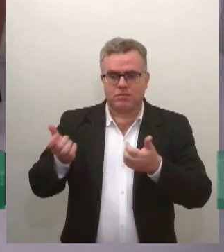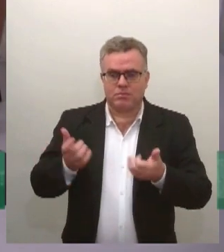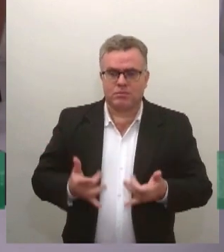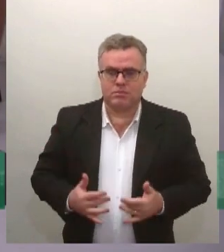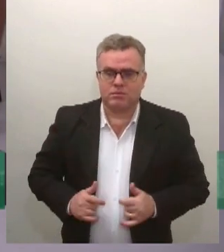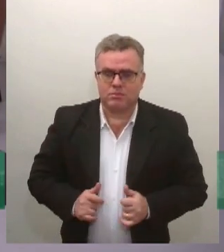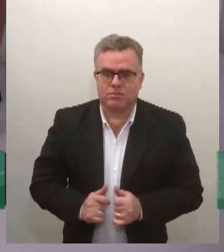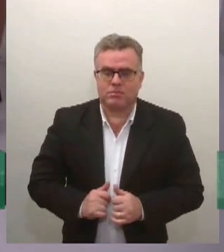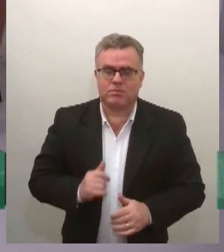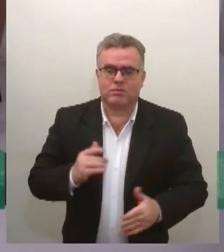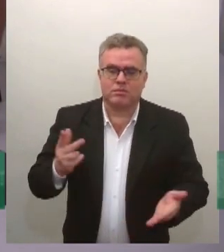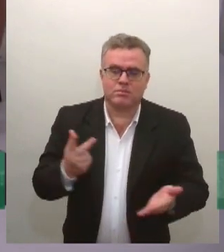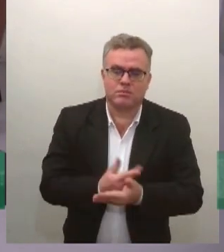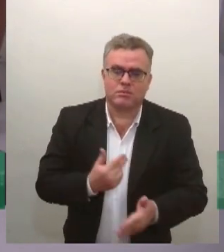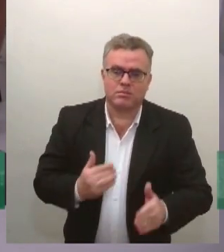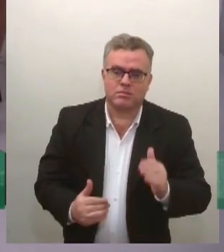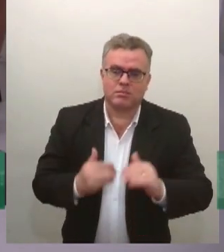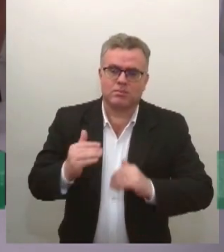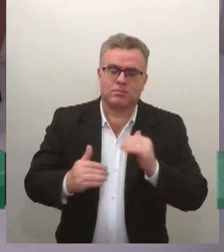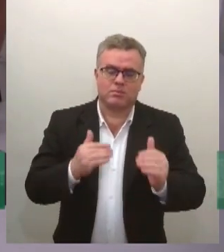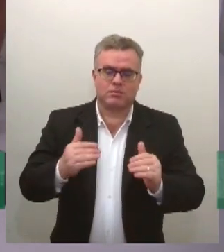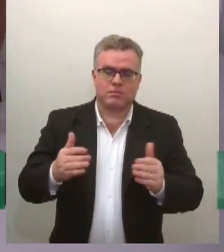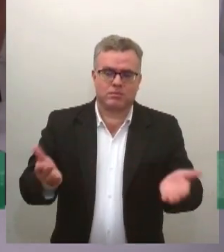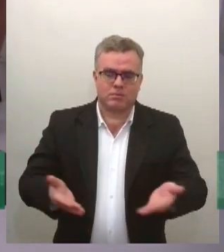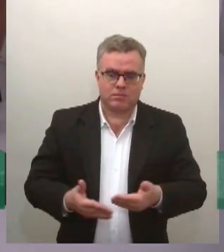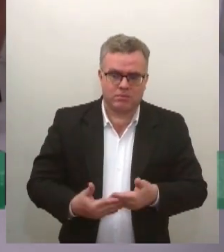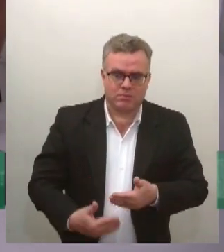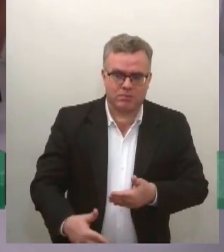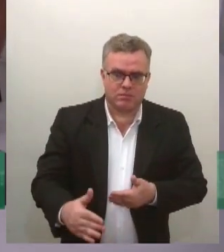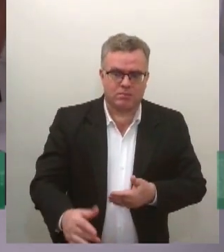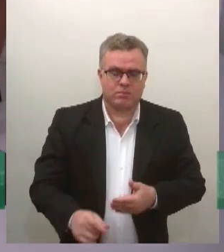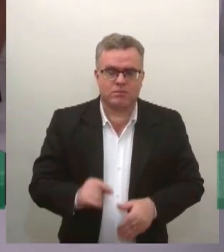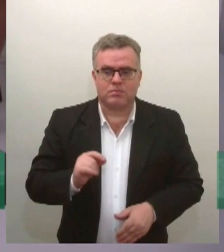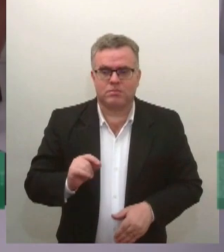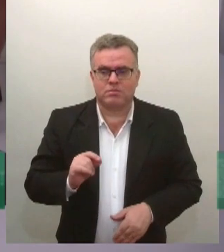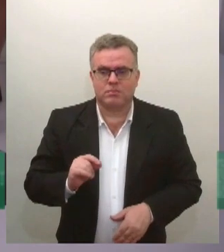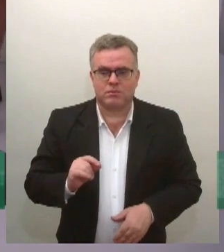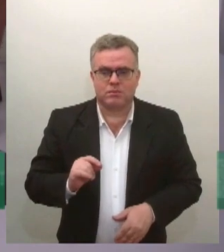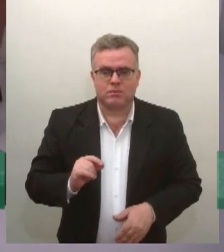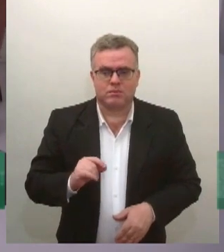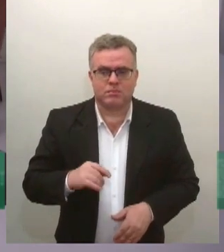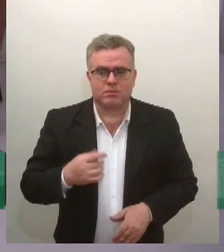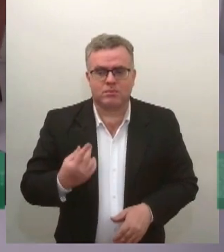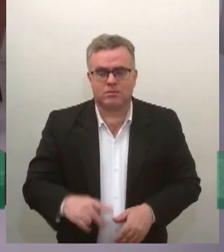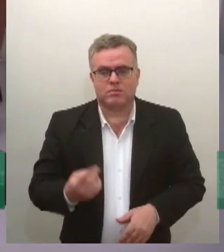desenvolvimento dessas atividades relacionadas ao Plano Estadual de Cultura aqui do nosso estado.